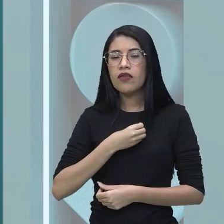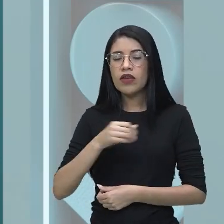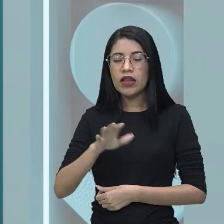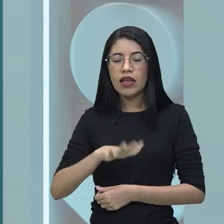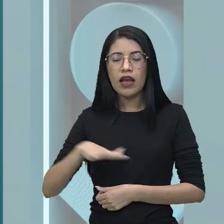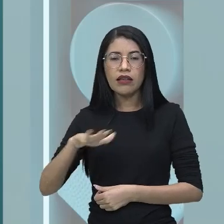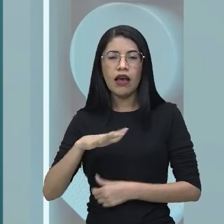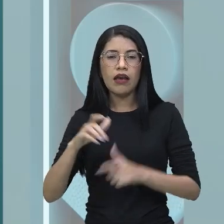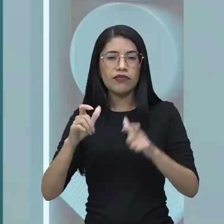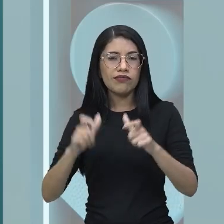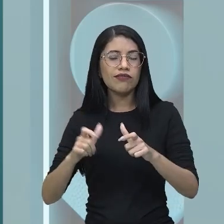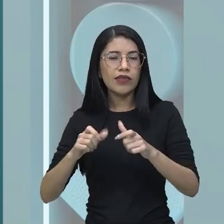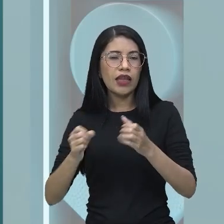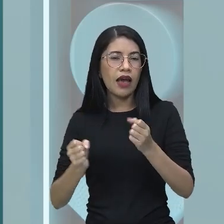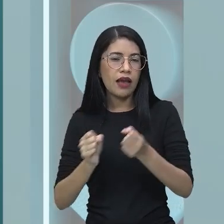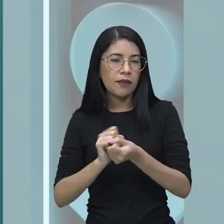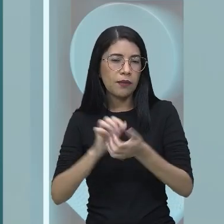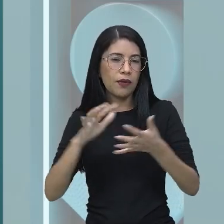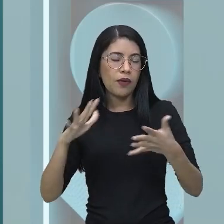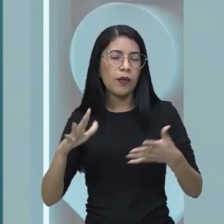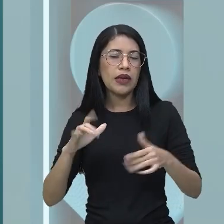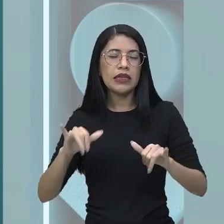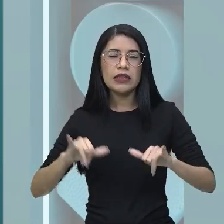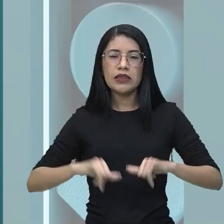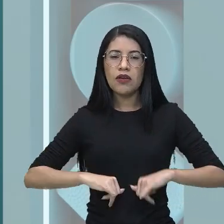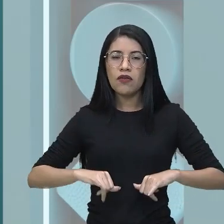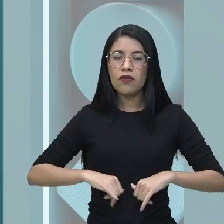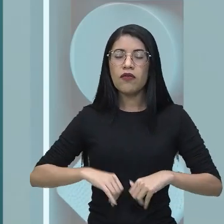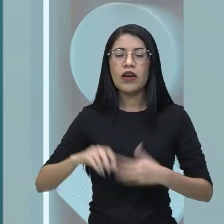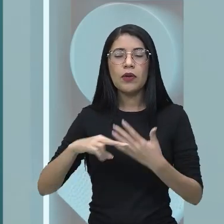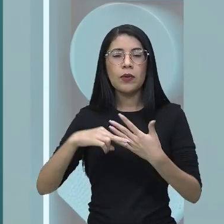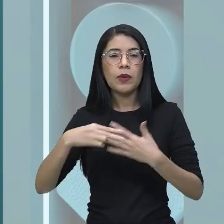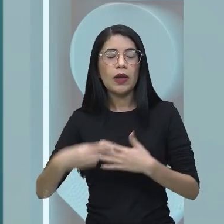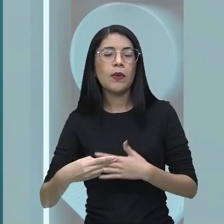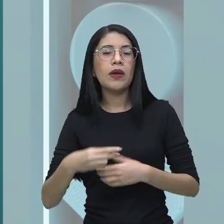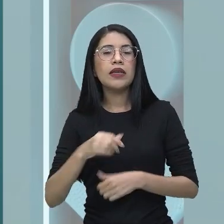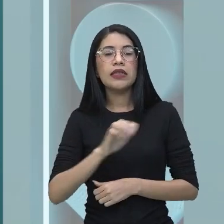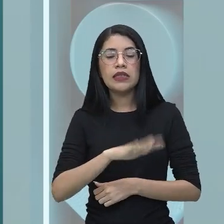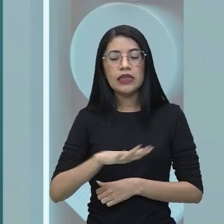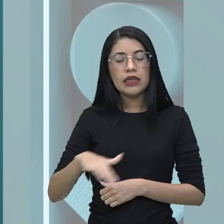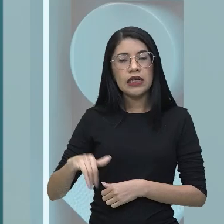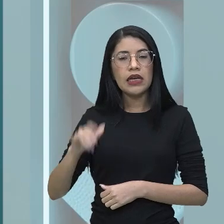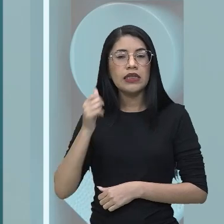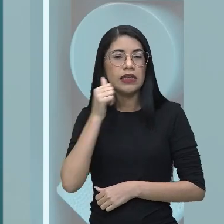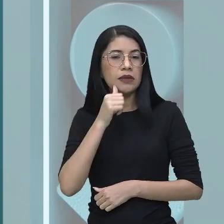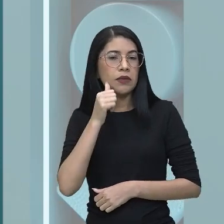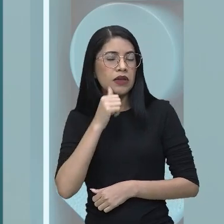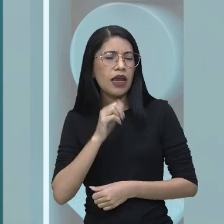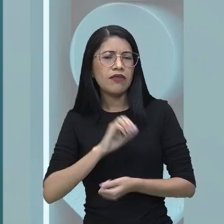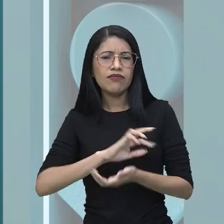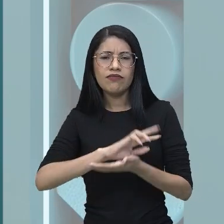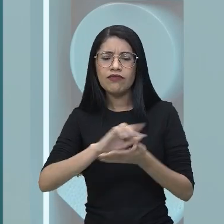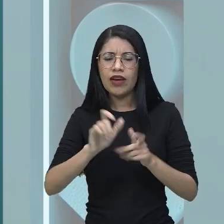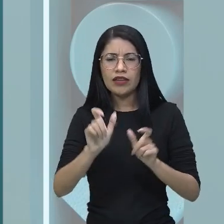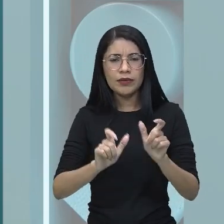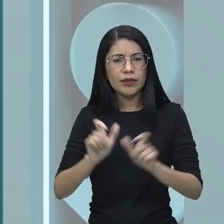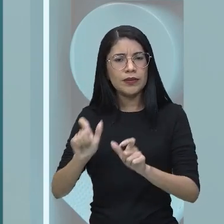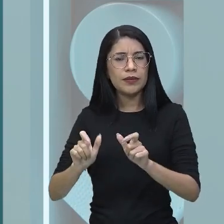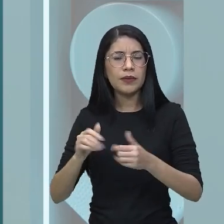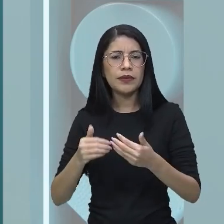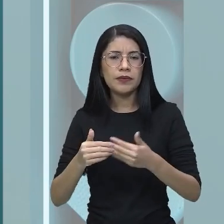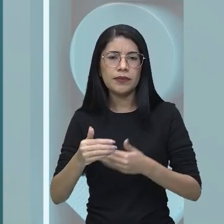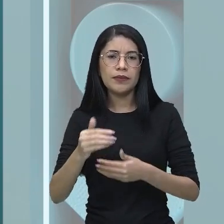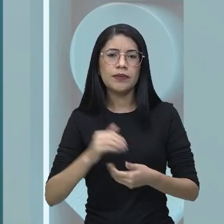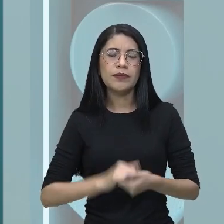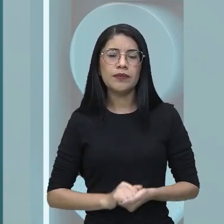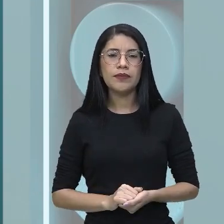sofreram as consequências nas crianças nas mulheres nas pessoas que ficaram feridas vamos avançar um pouquinho no poema para